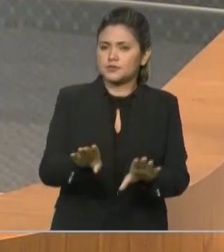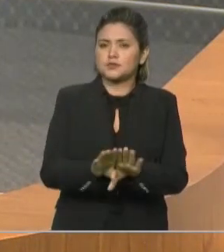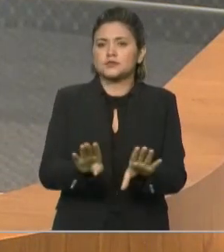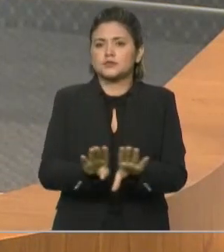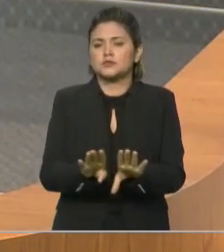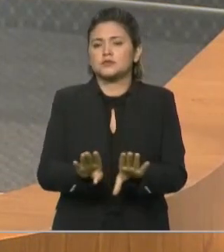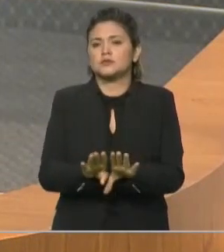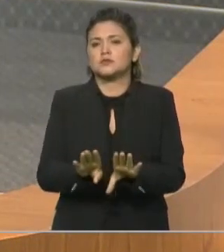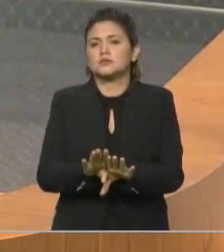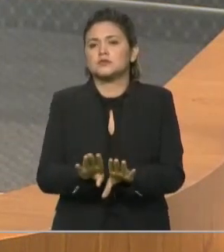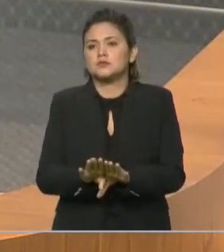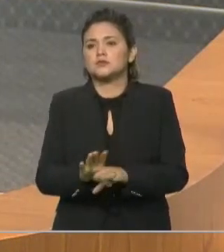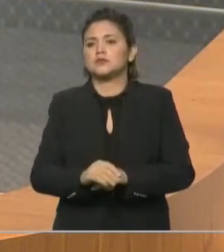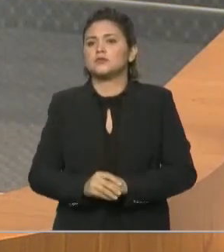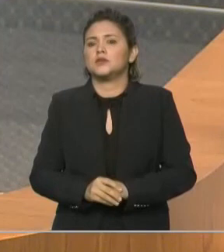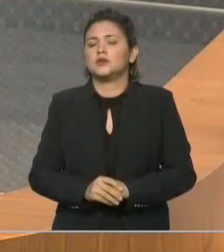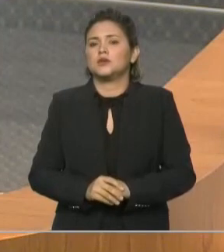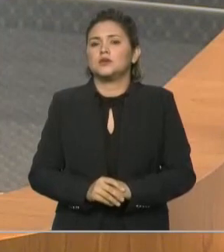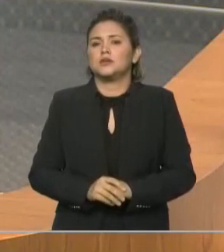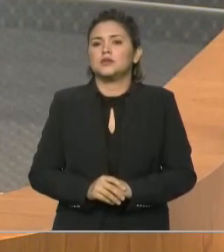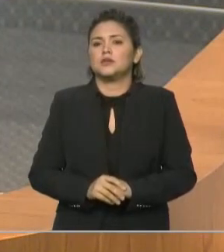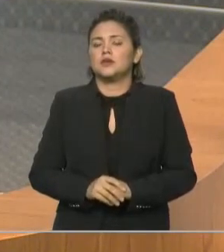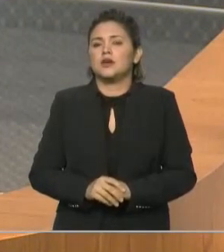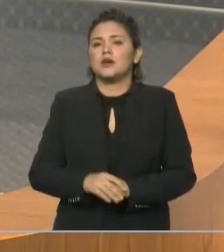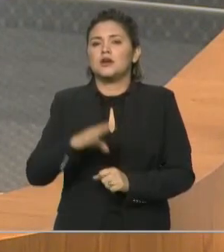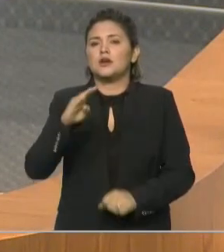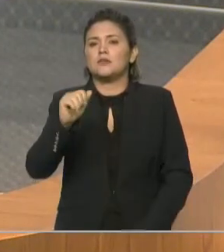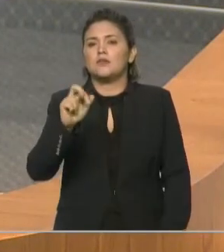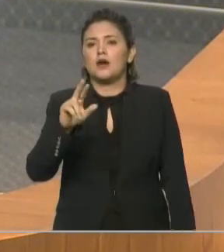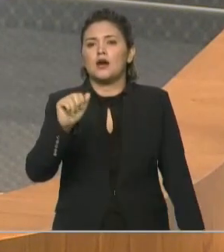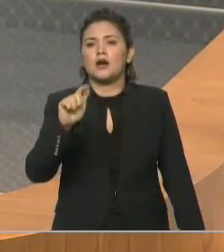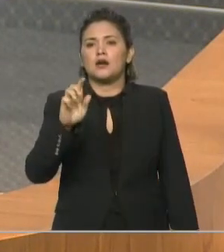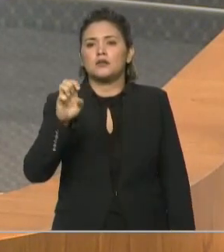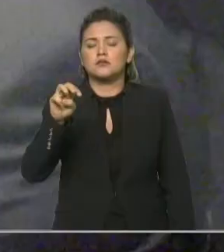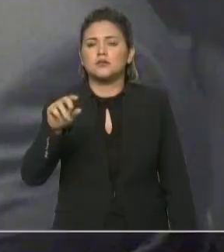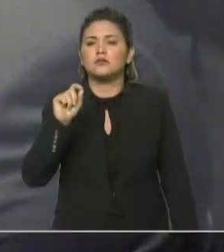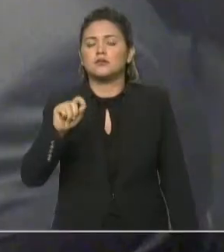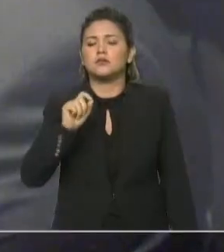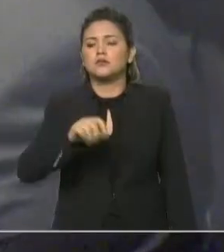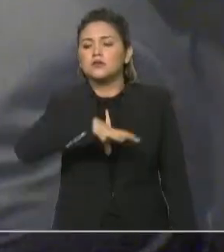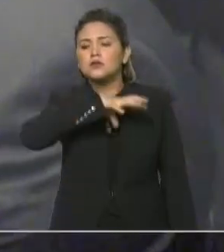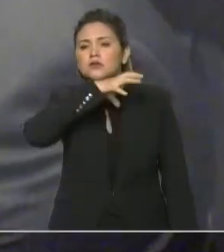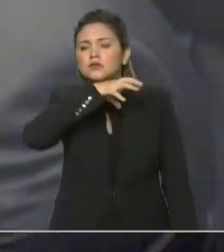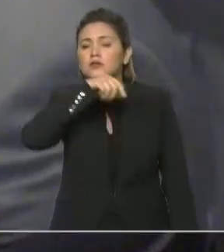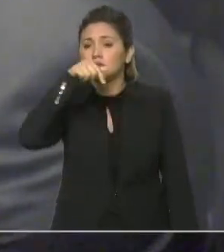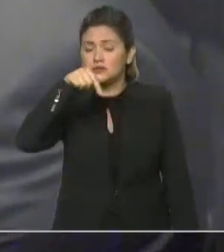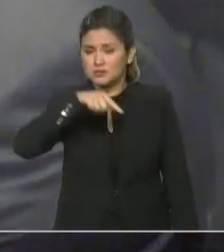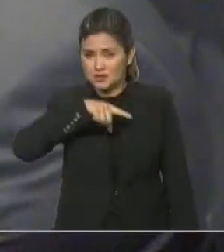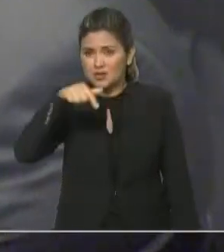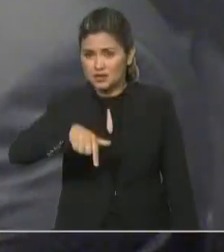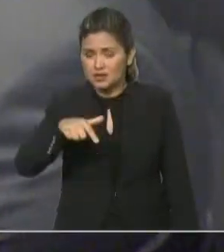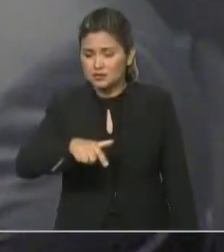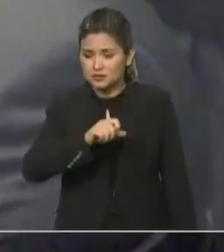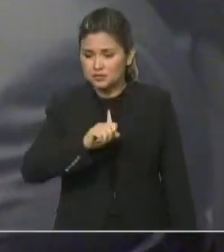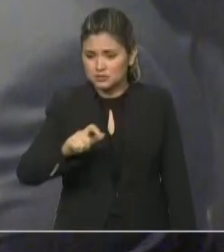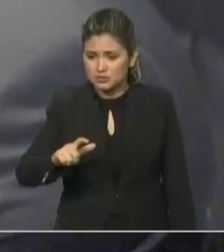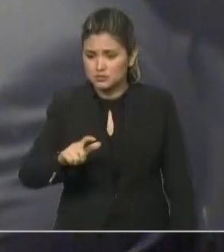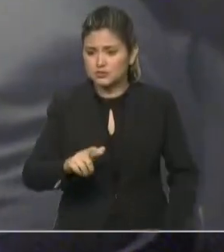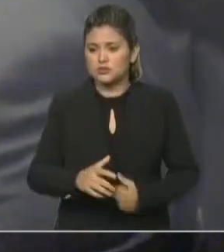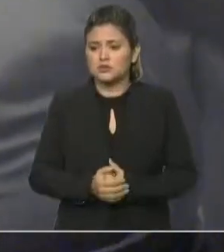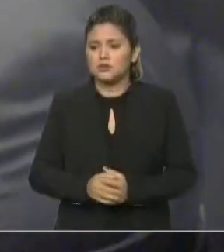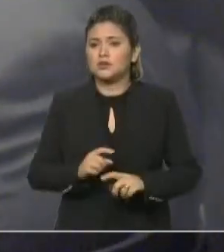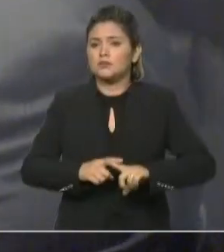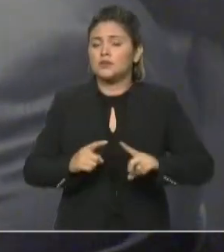as barragens que a Alumar tem aqui na nossa zona rural. Mas eu conversando com o presidente da Câmara, o vereador Osmar Filho, que